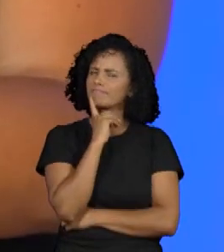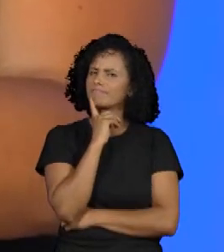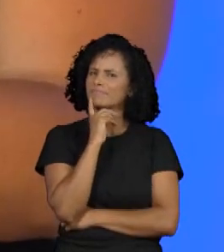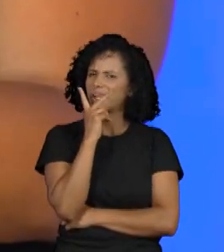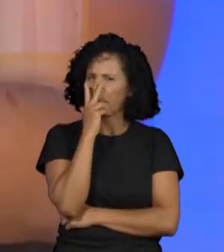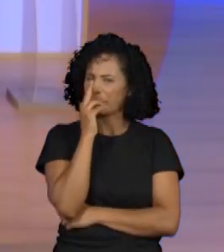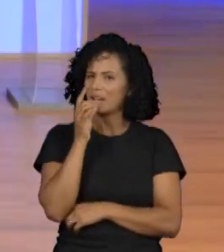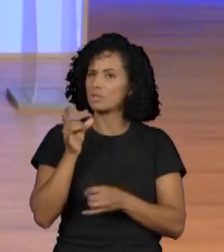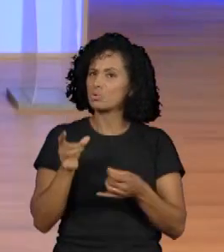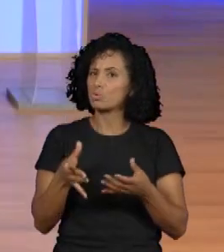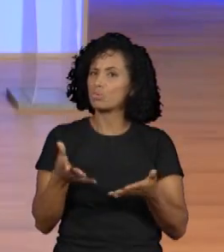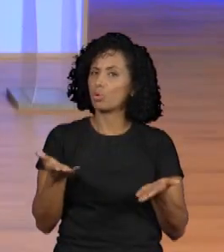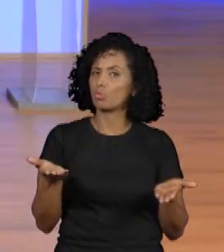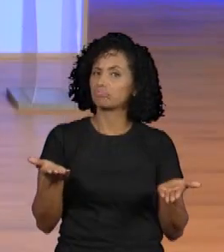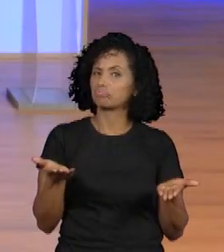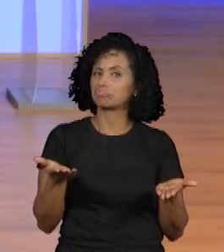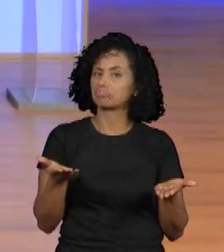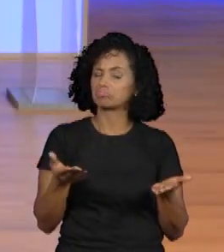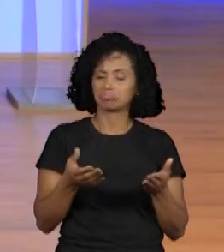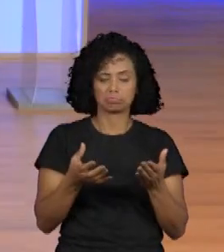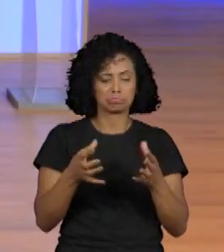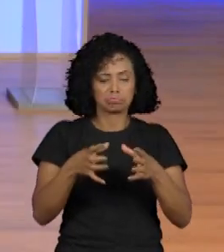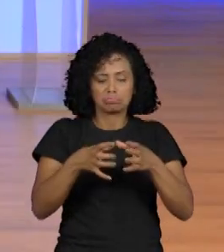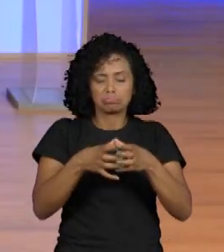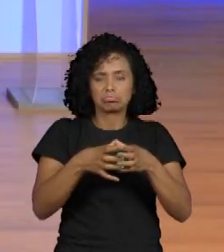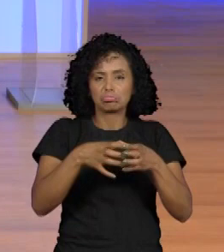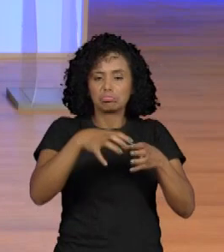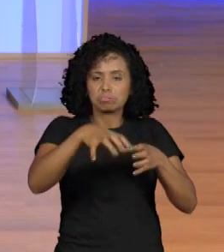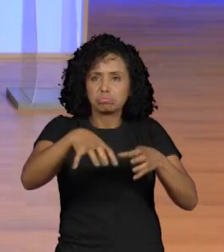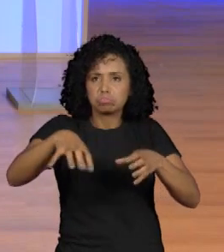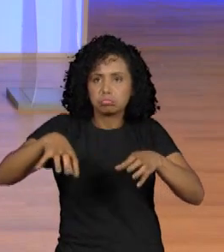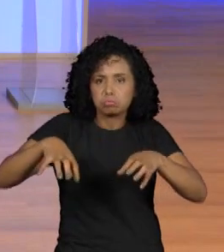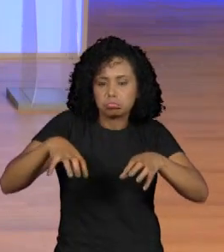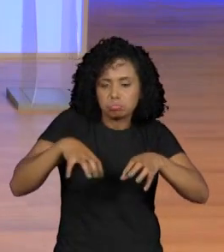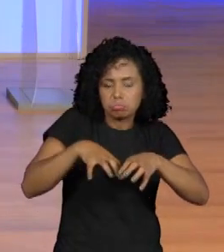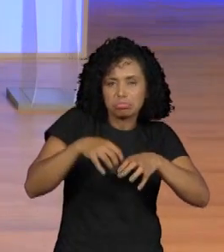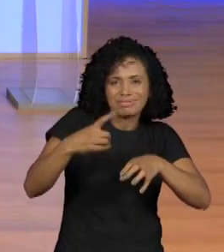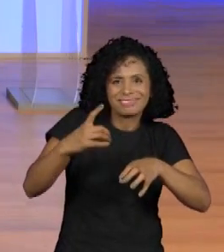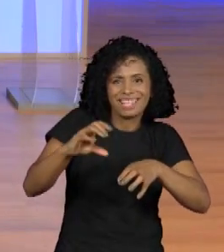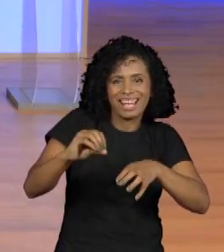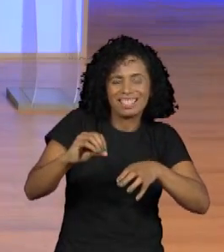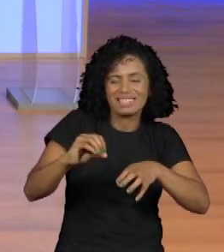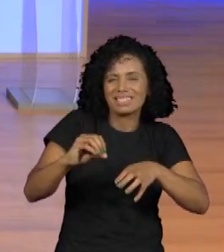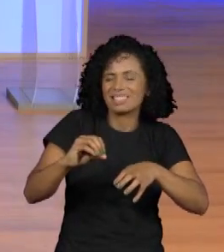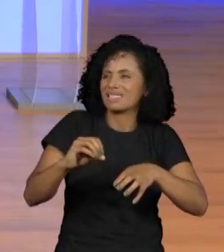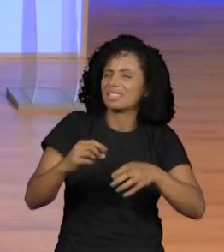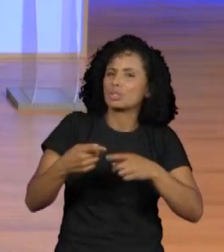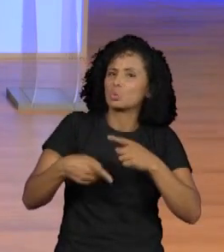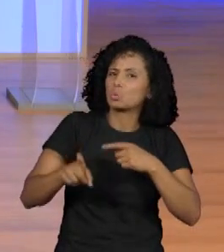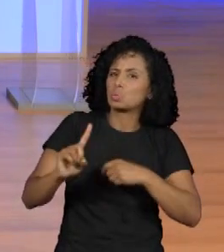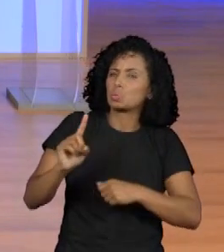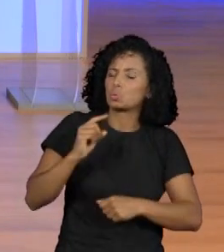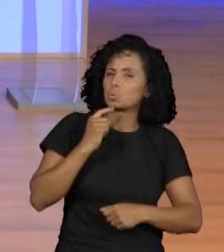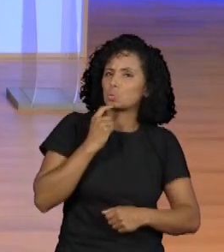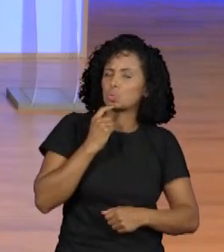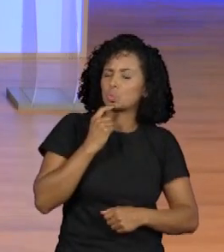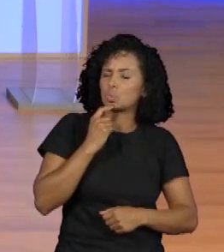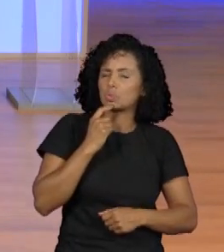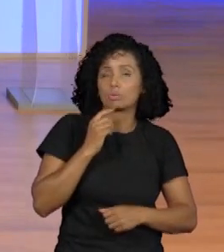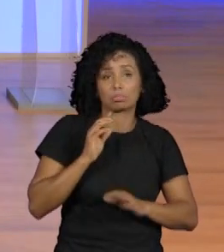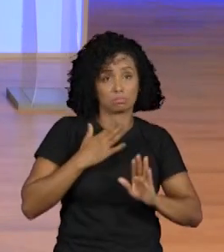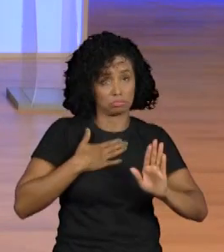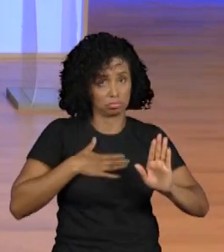né, professora? Que não deu para separar em grupo de 10. Isso mesmo. Além desses 5 grupos de 10, que nós já descobrimos que é